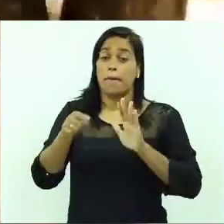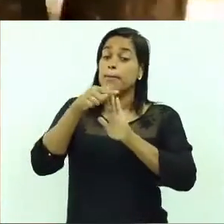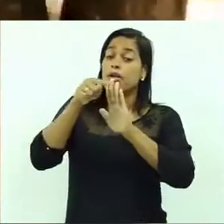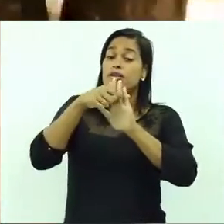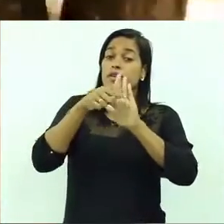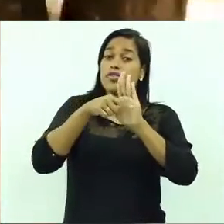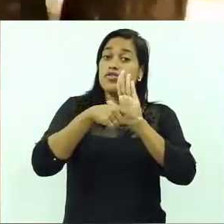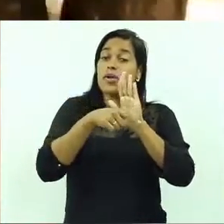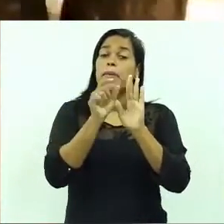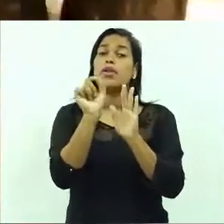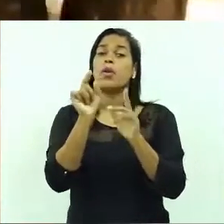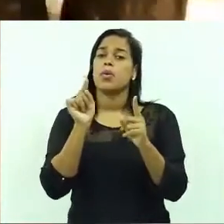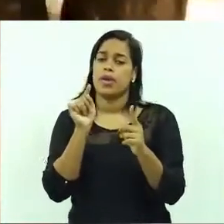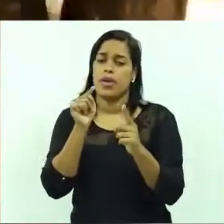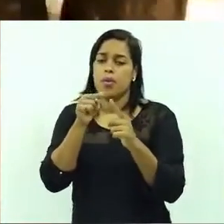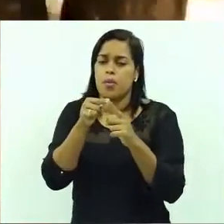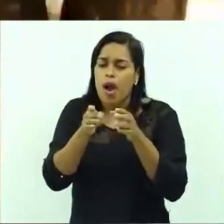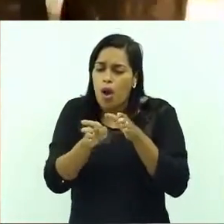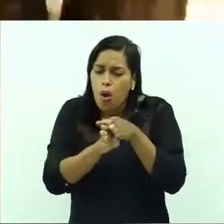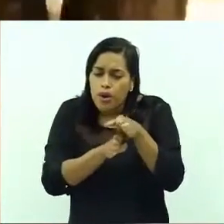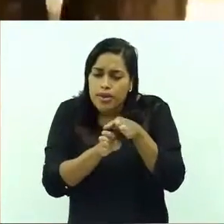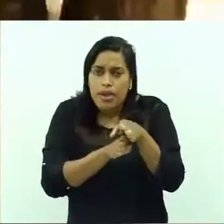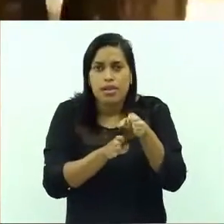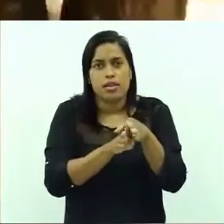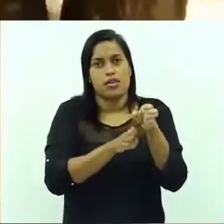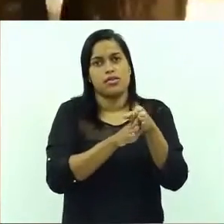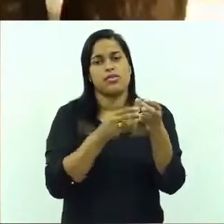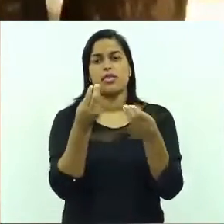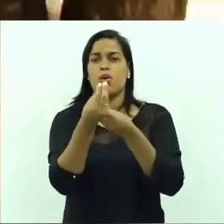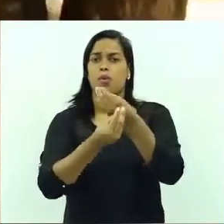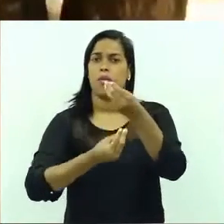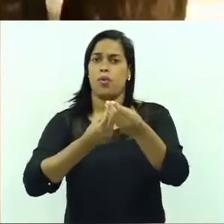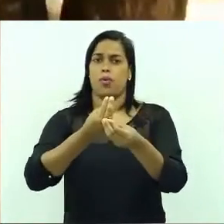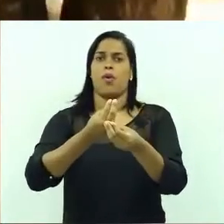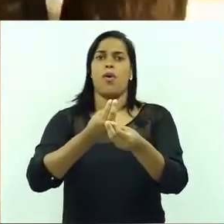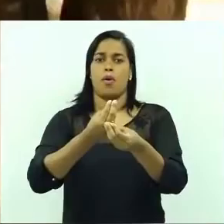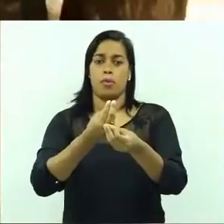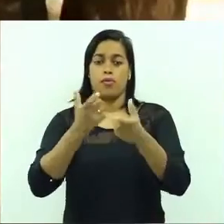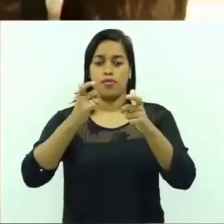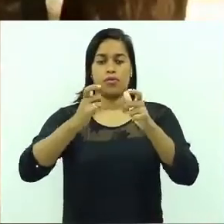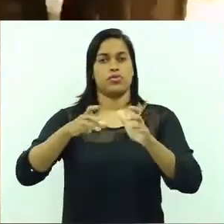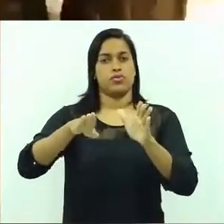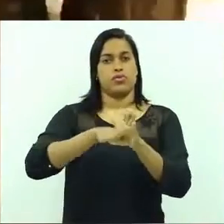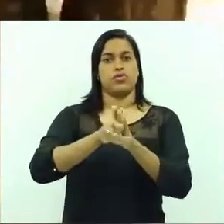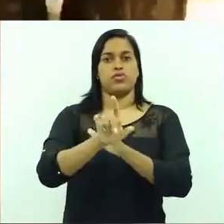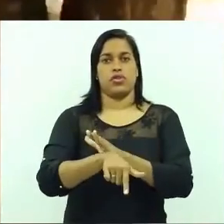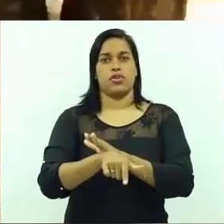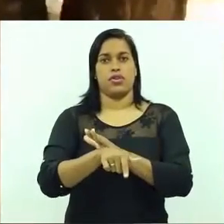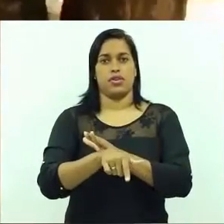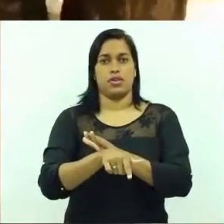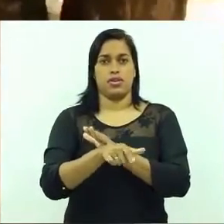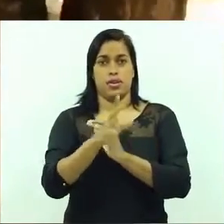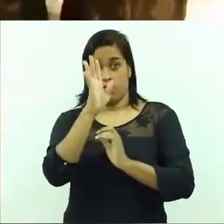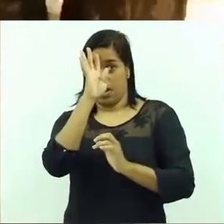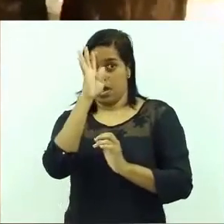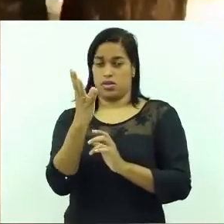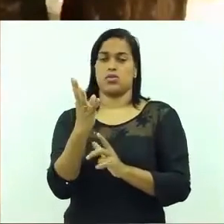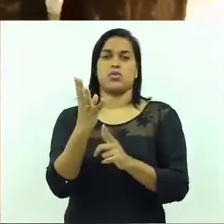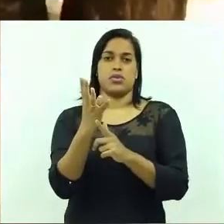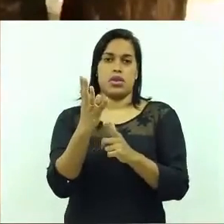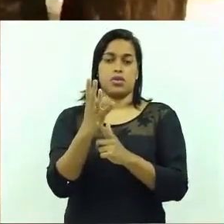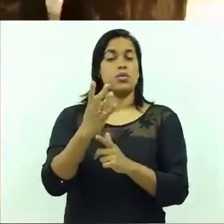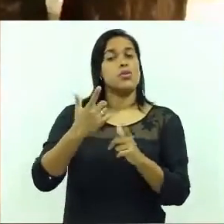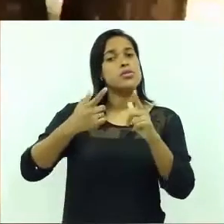planejamento estratégico aponta, primeiro, te faz decidir, primeiro, para onde é que você vai. Você quer ir para onde?